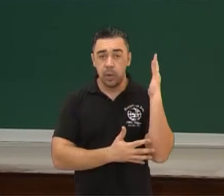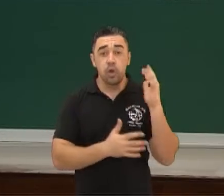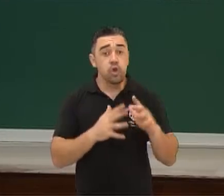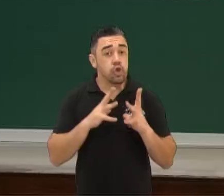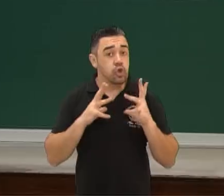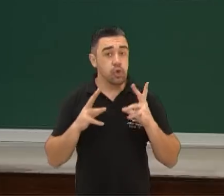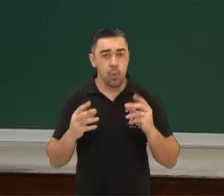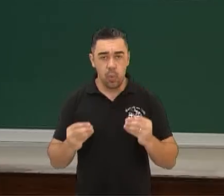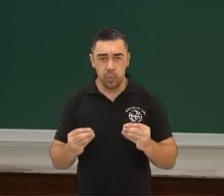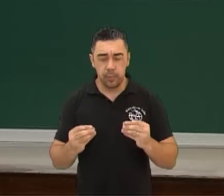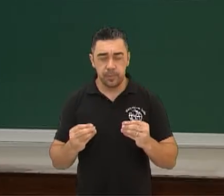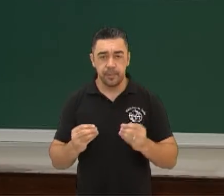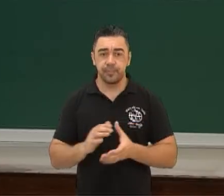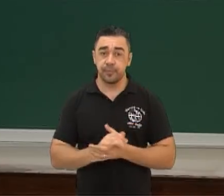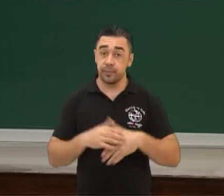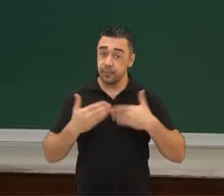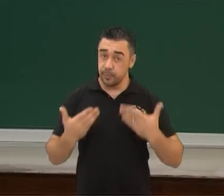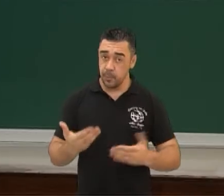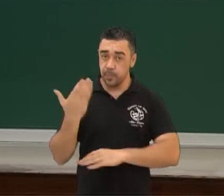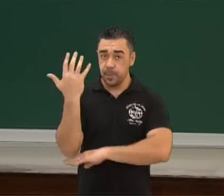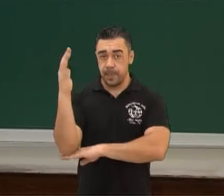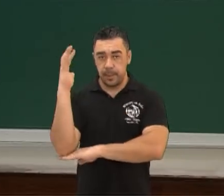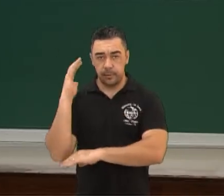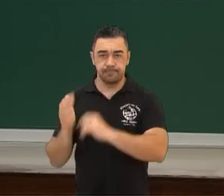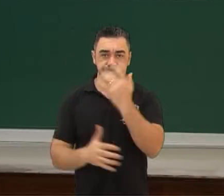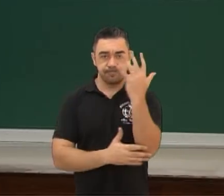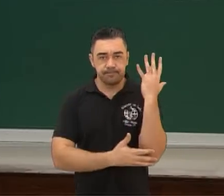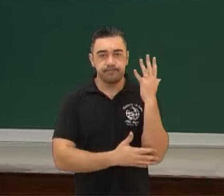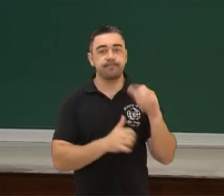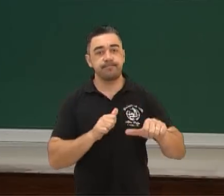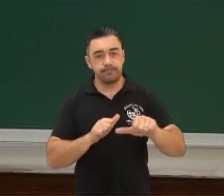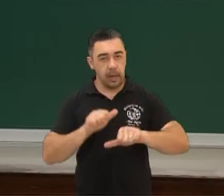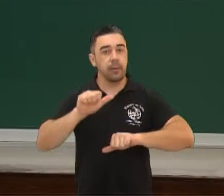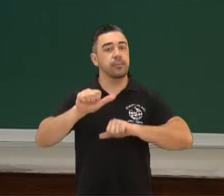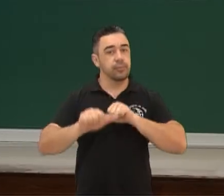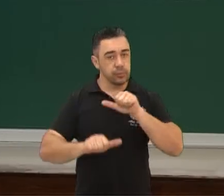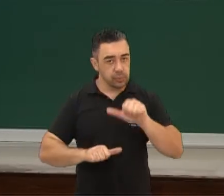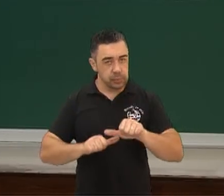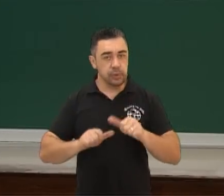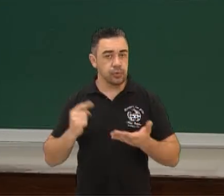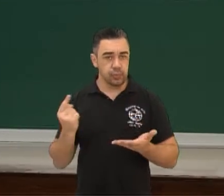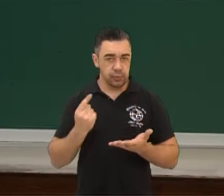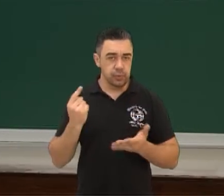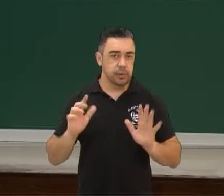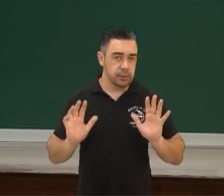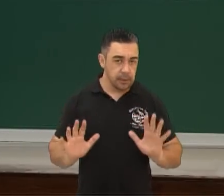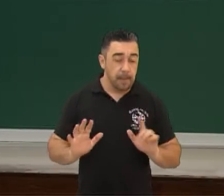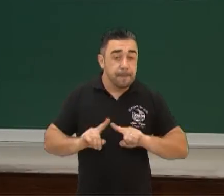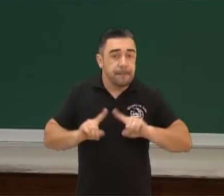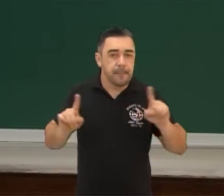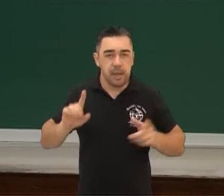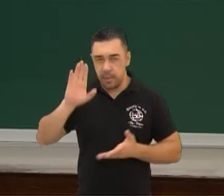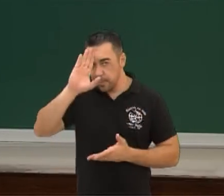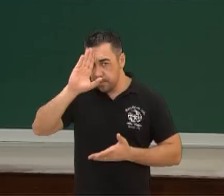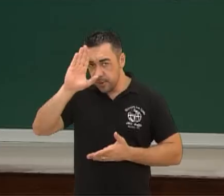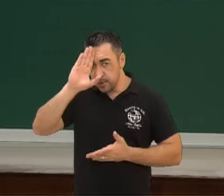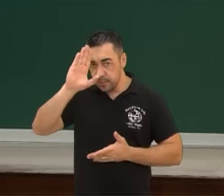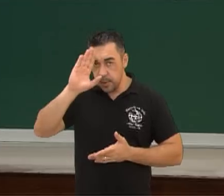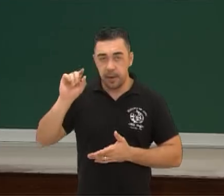A natureza, por si, ela transforma, ela se modifica, mas o principal